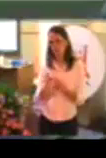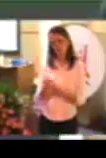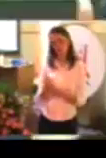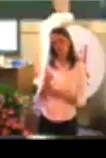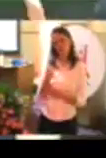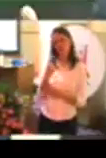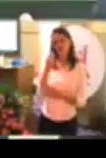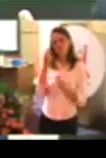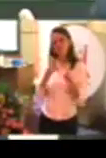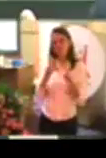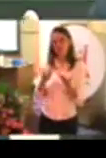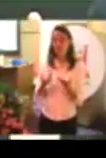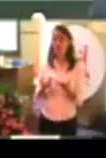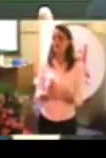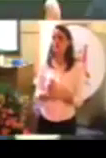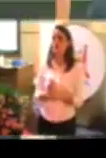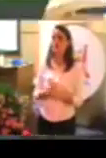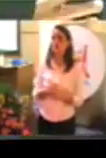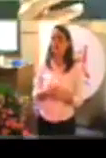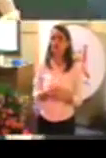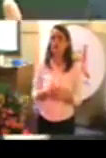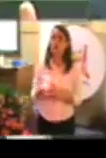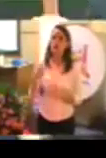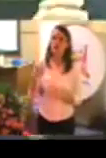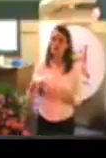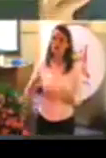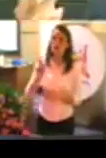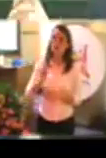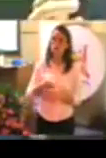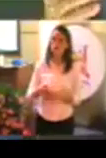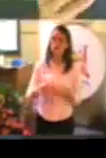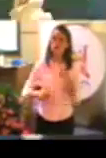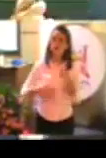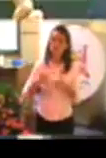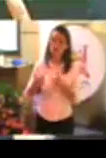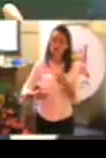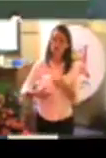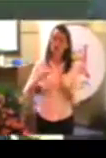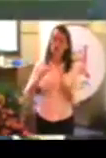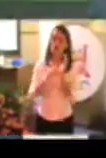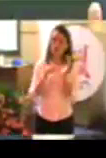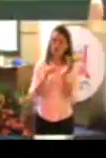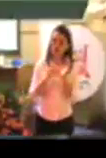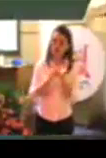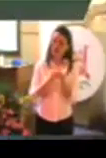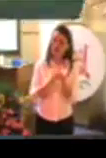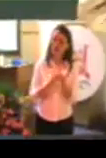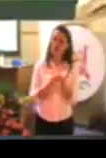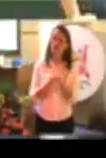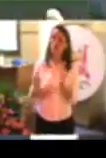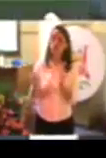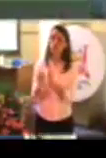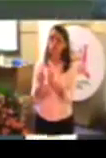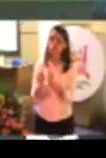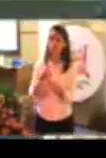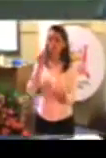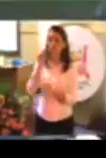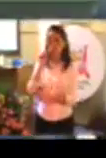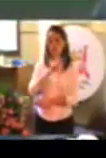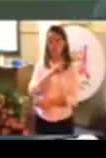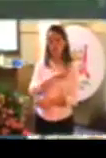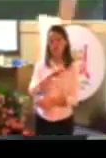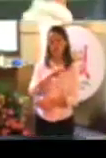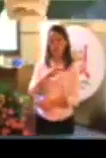data. E foi aí, num trabalho que nós iniciamos no Senado Federal, com o apoio da presidência